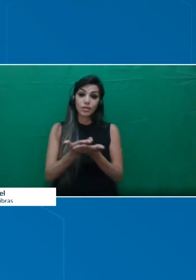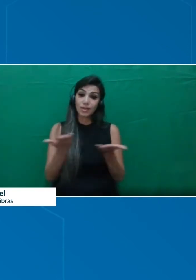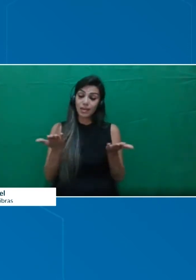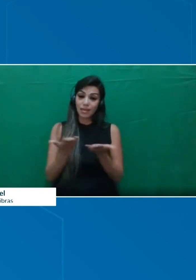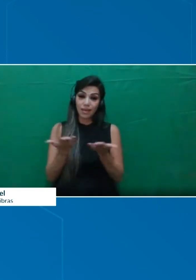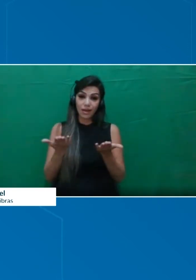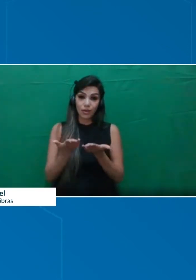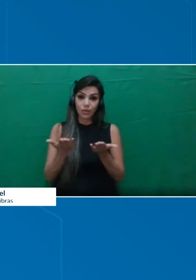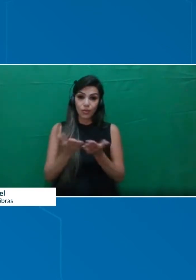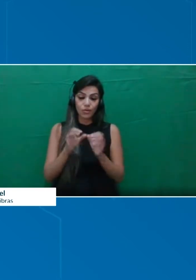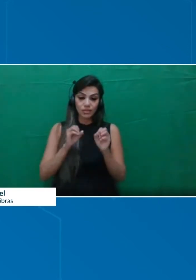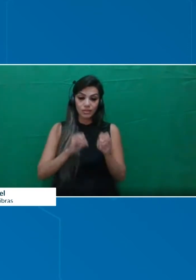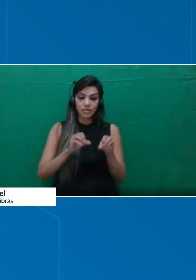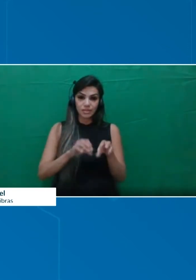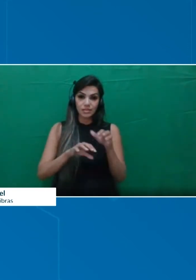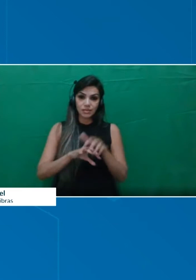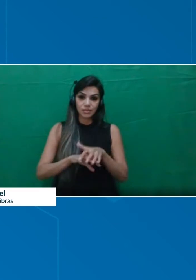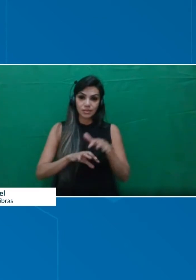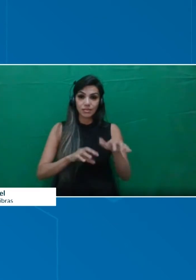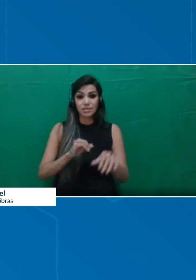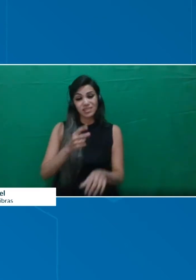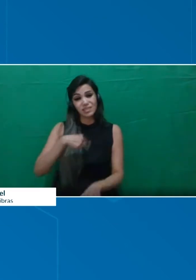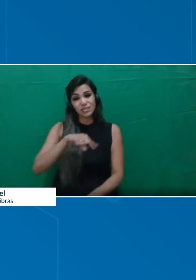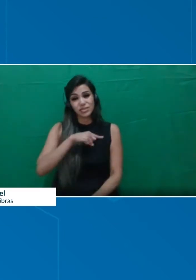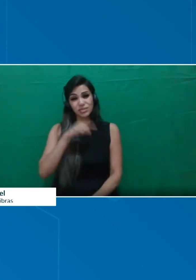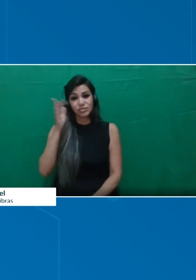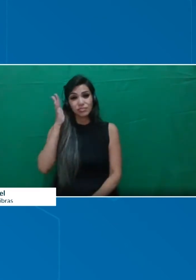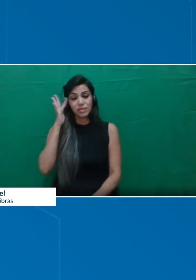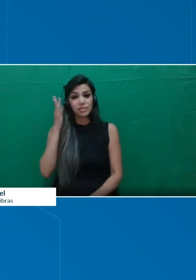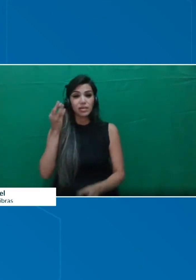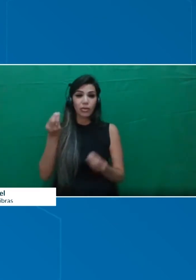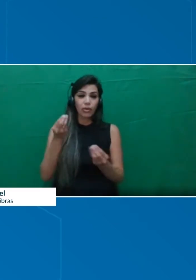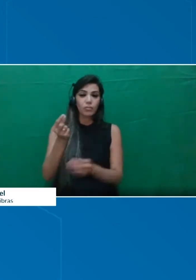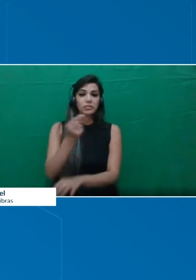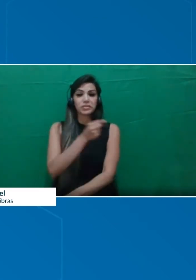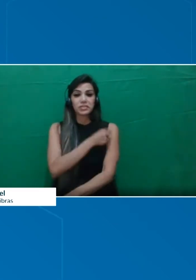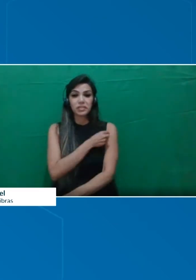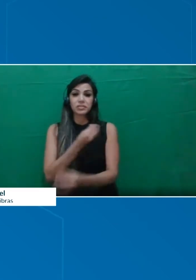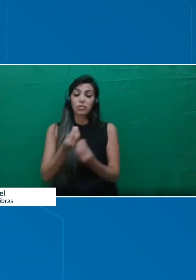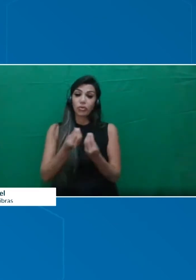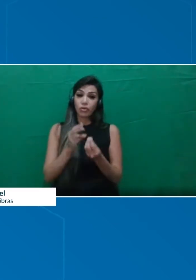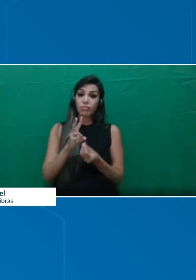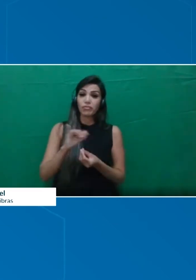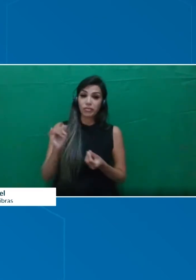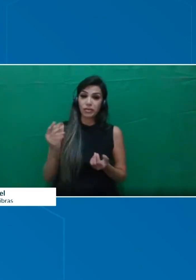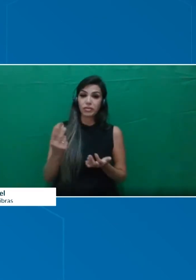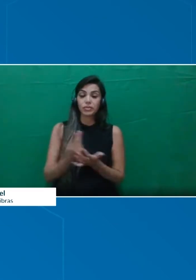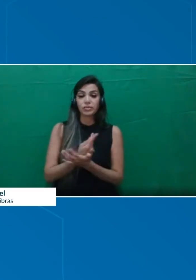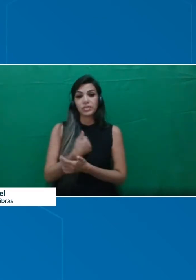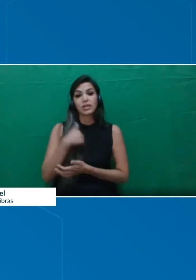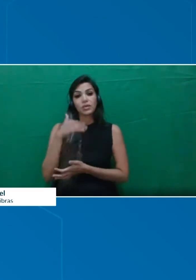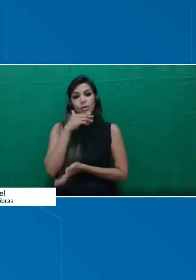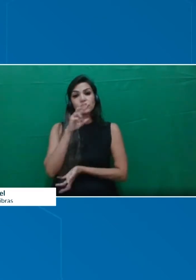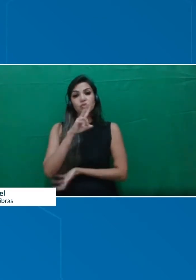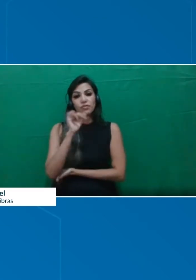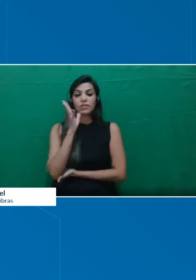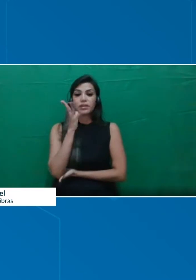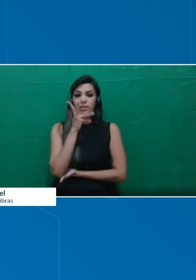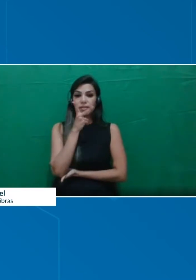ia contar pela vacinação, pela velocidade que as coisas estão andando no país, ainda vai demorar mais um